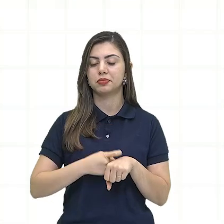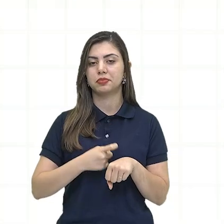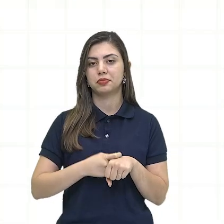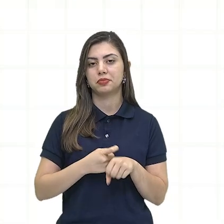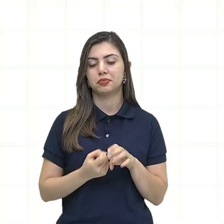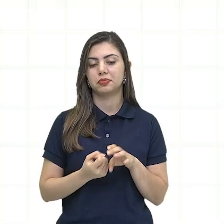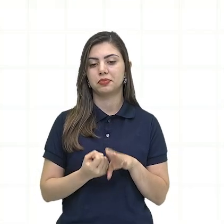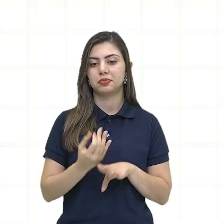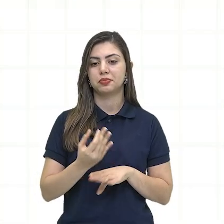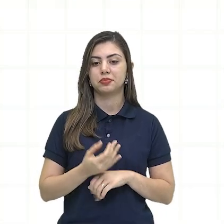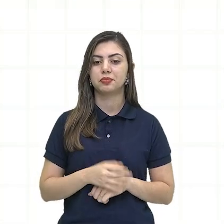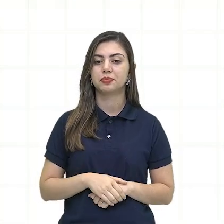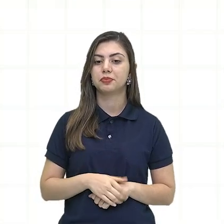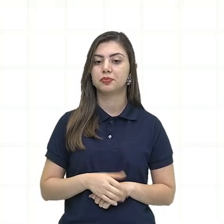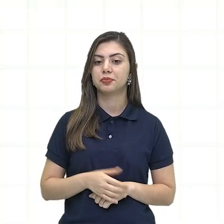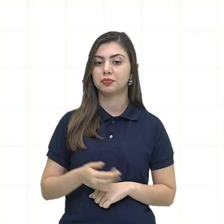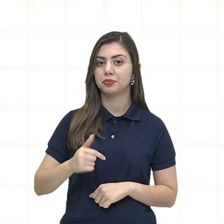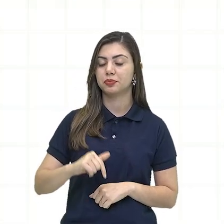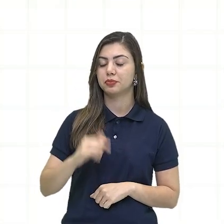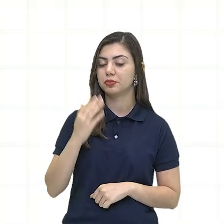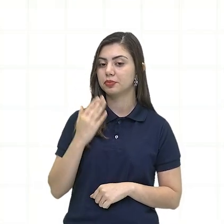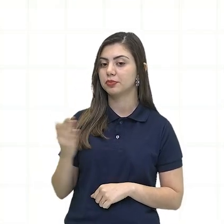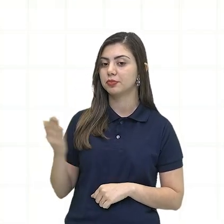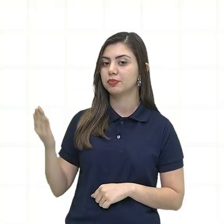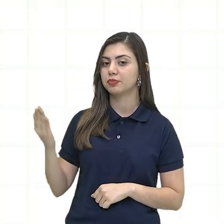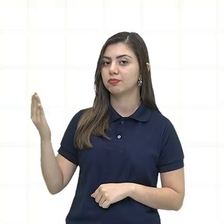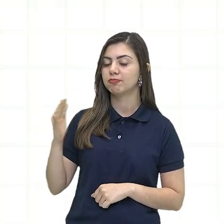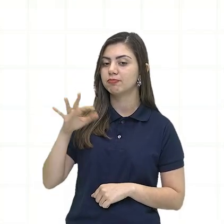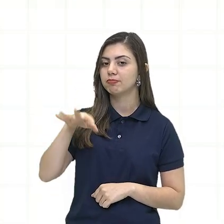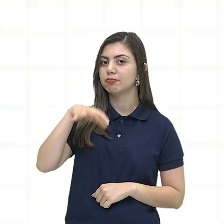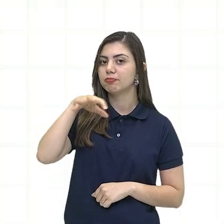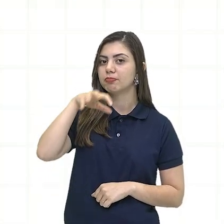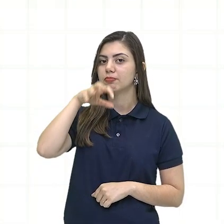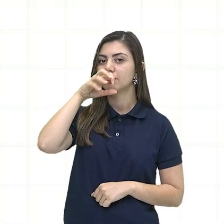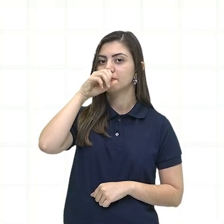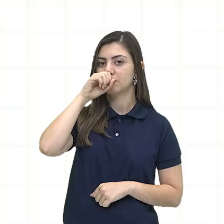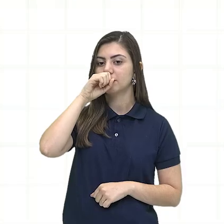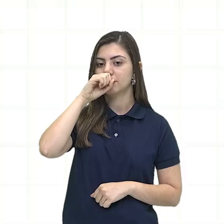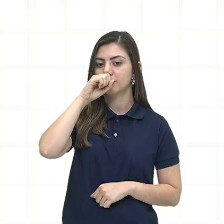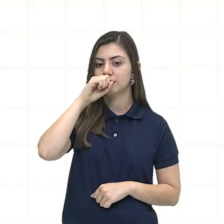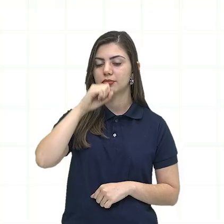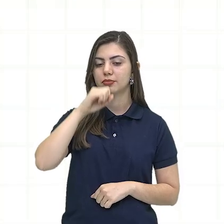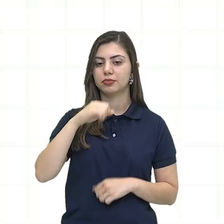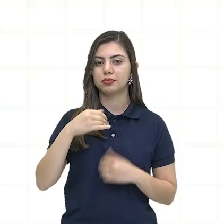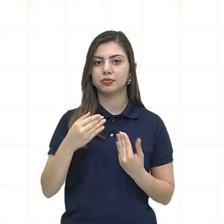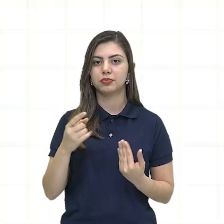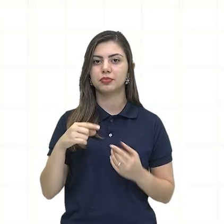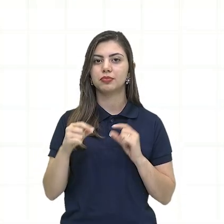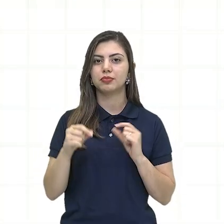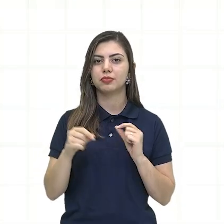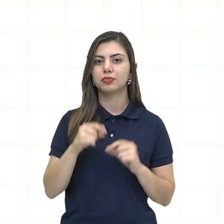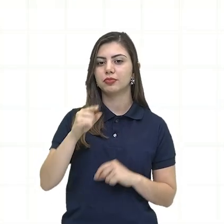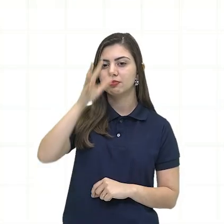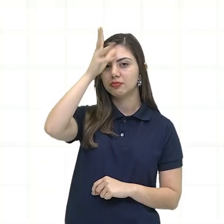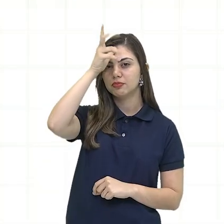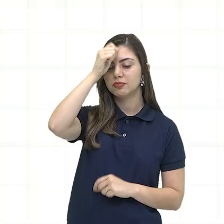sólidos também e a liberação do cheiro. Aqui, né, um frango assado,